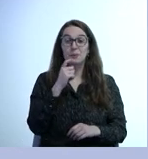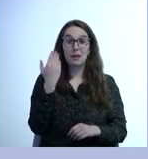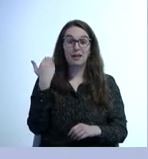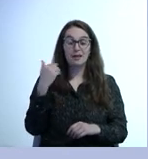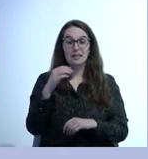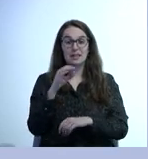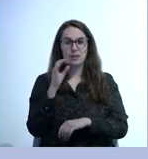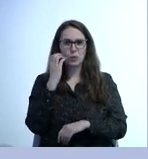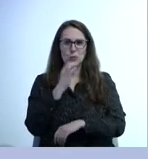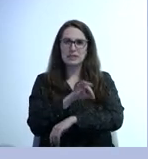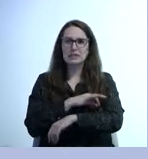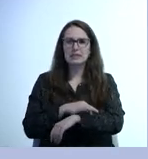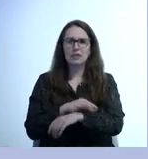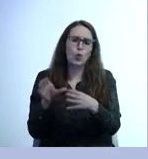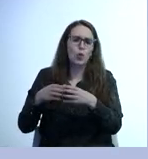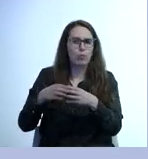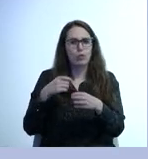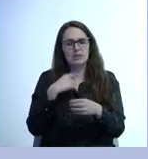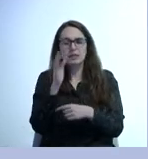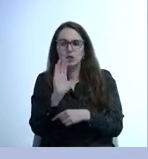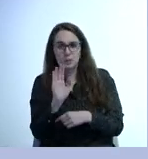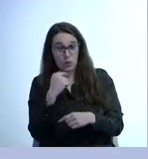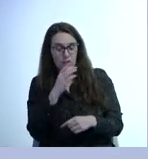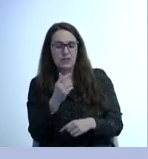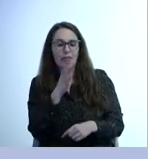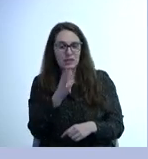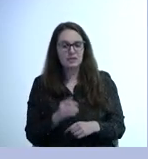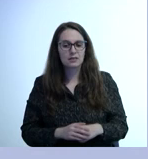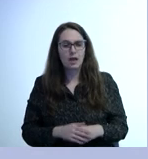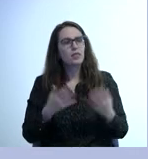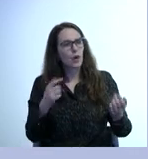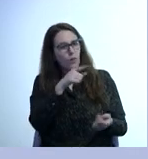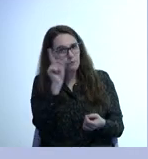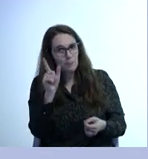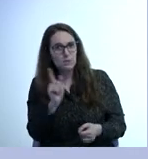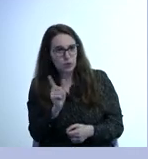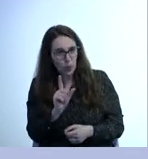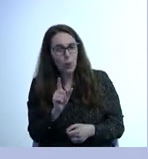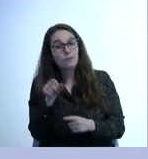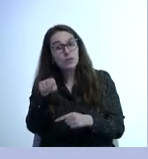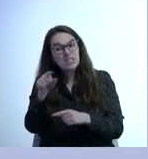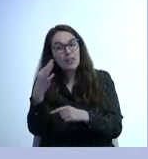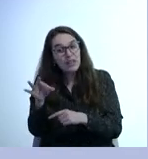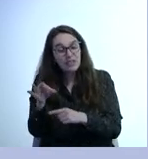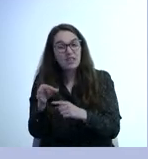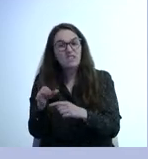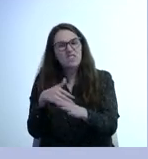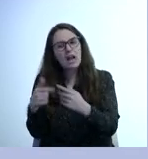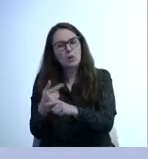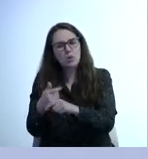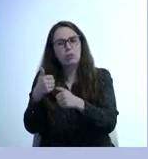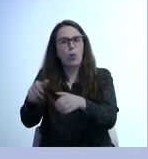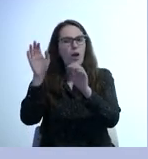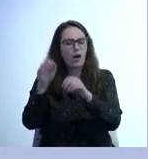à despedida, era um grupo, e dizer assim: então agora vão para Lisboa e tentem fazer qualquer coisa que